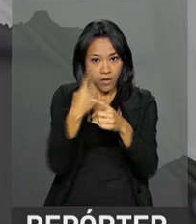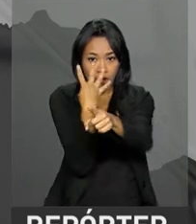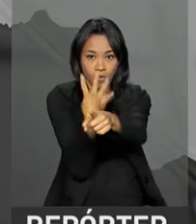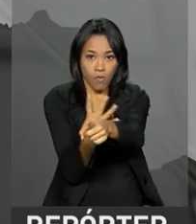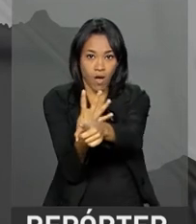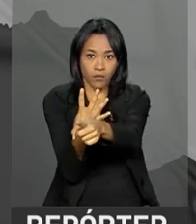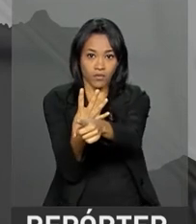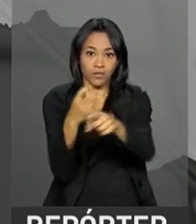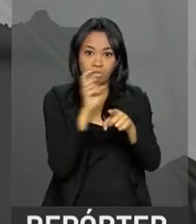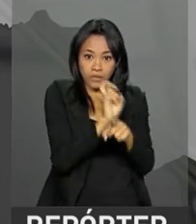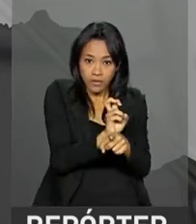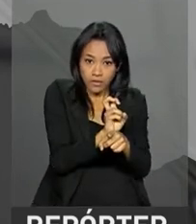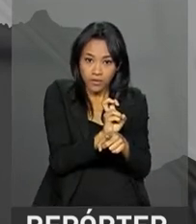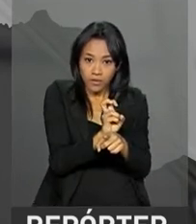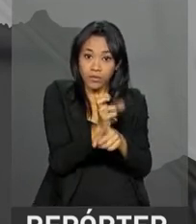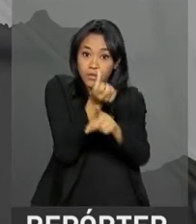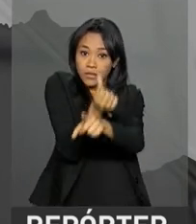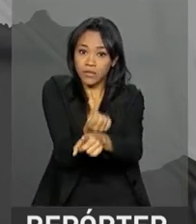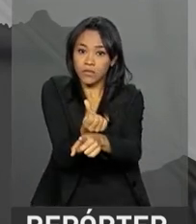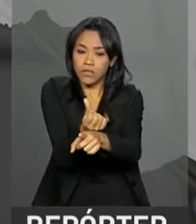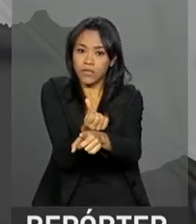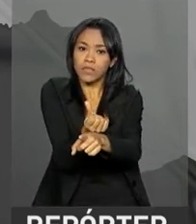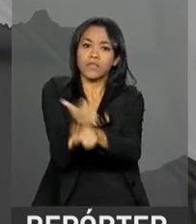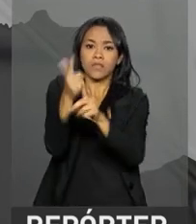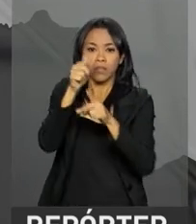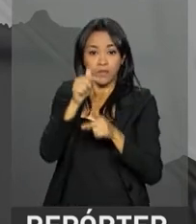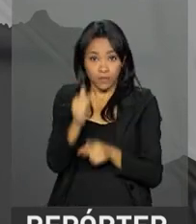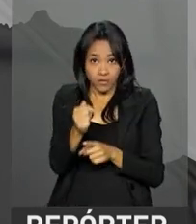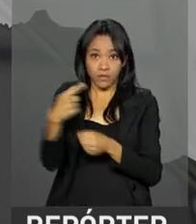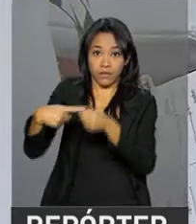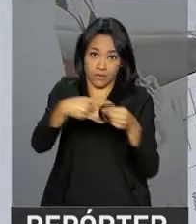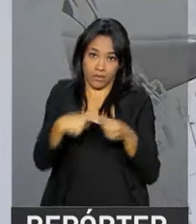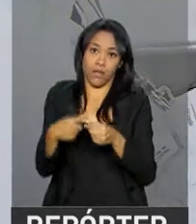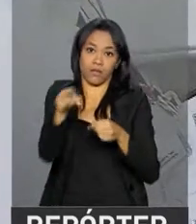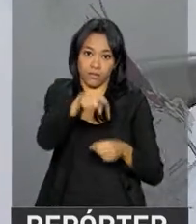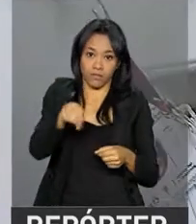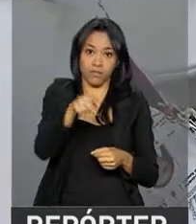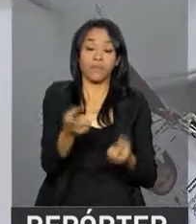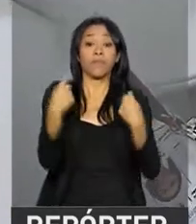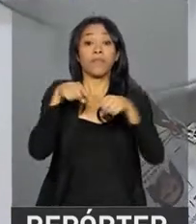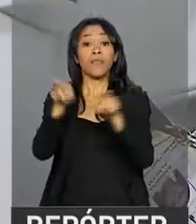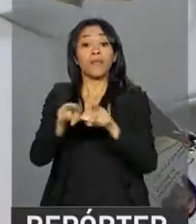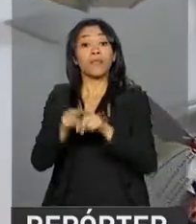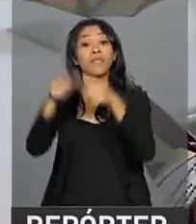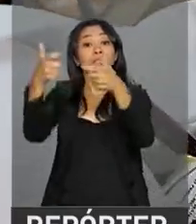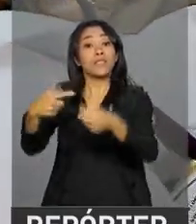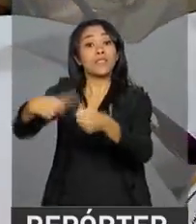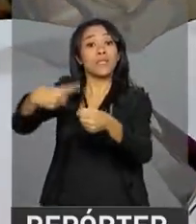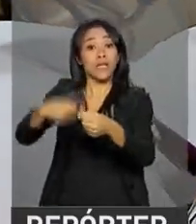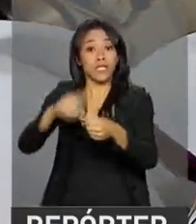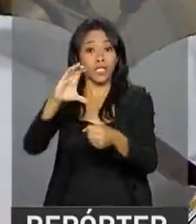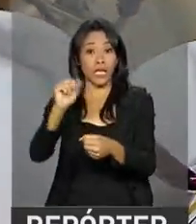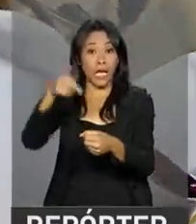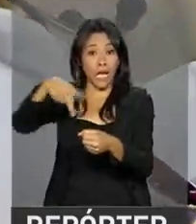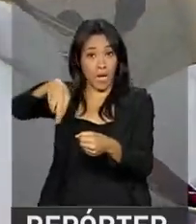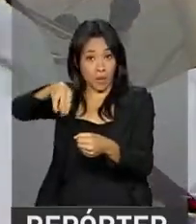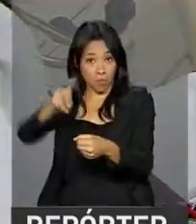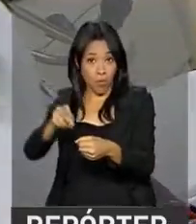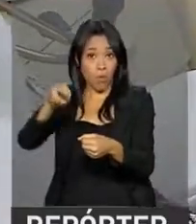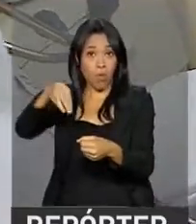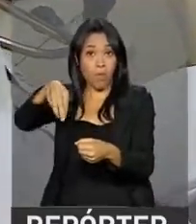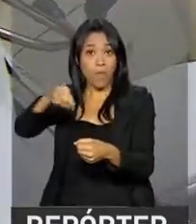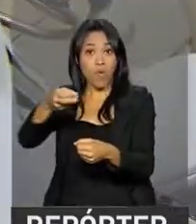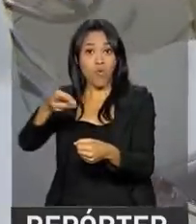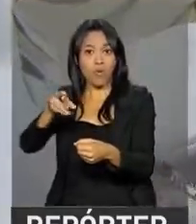mauá osasco rio claro e são bernardo do campo em campo mourão a faculdade integrado tentava pelo menos